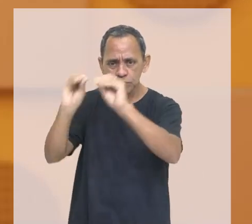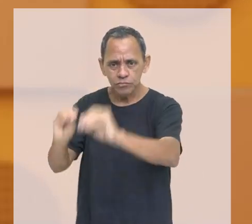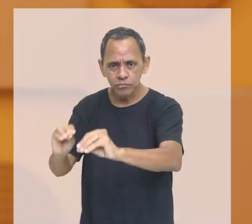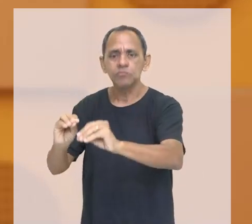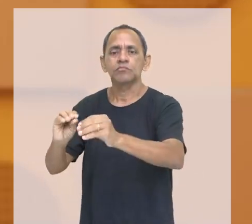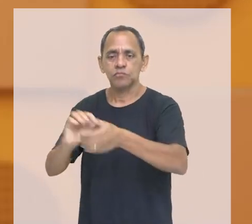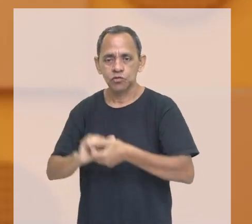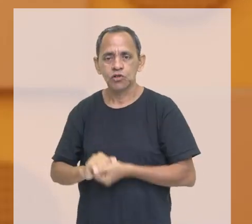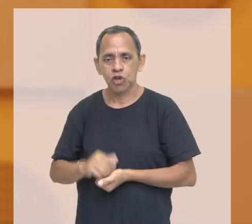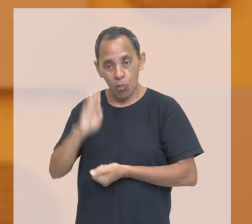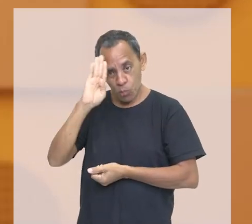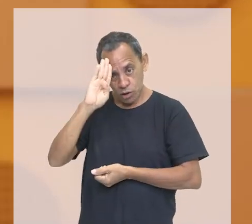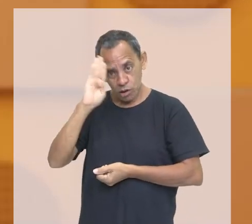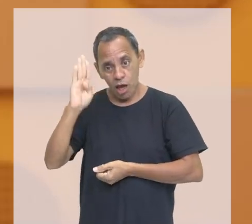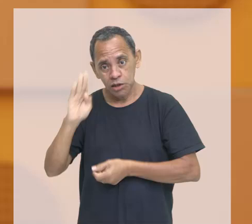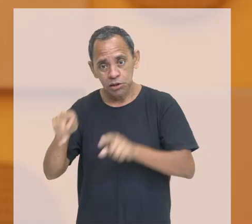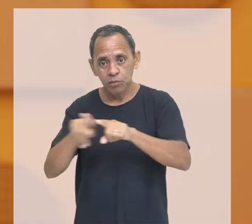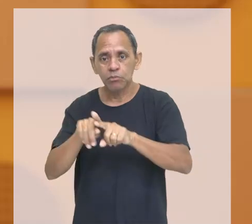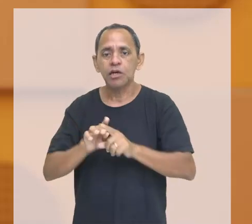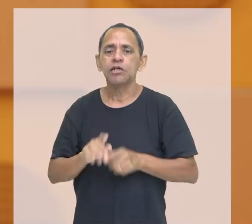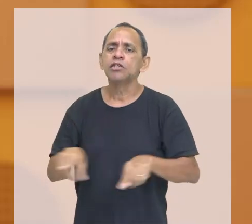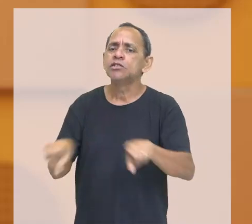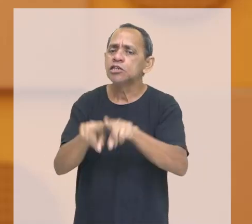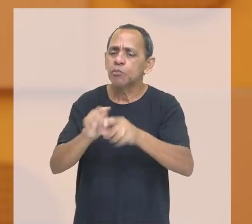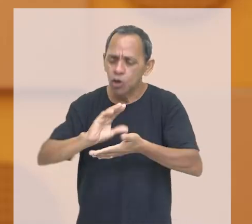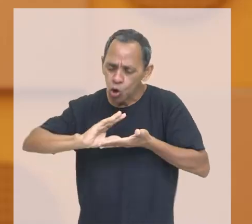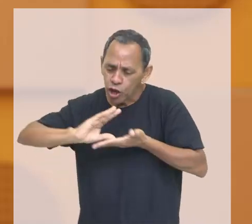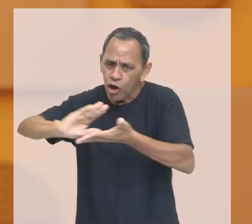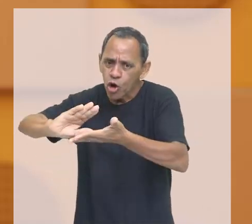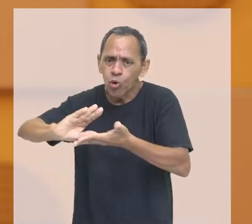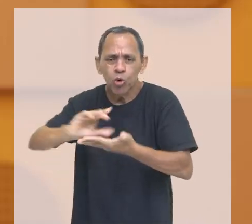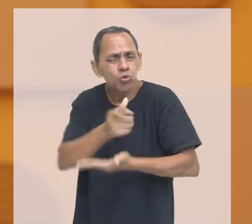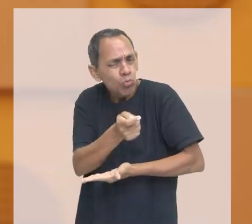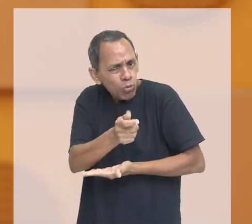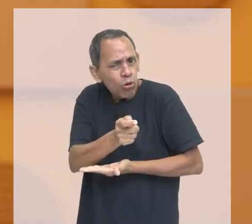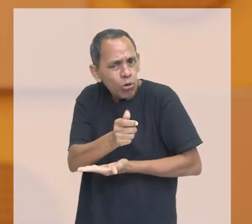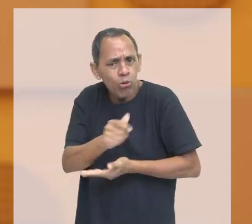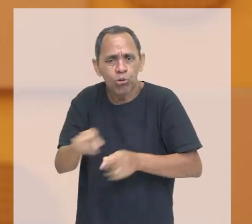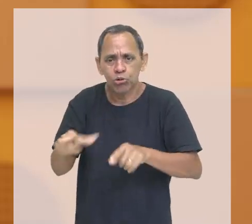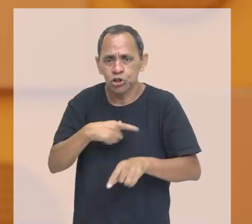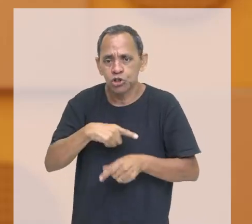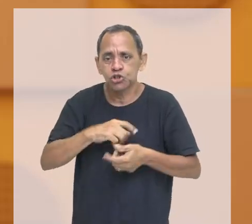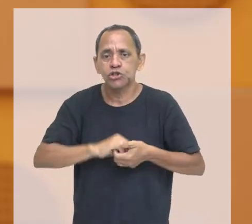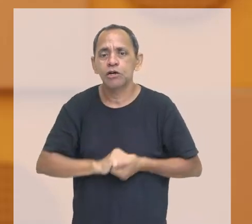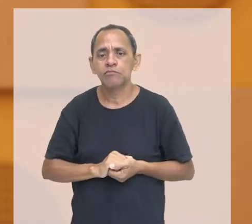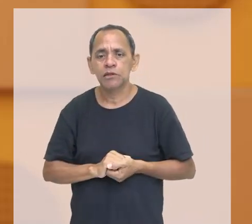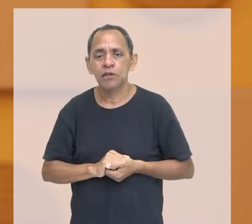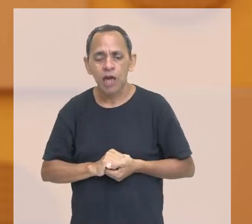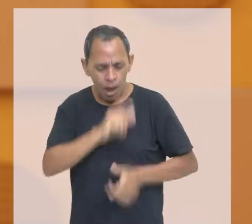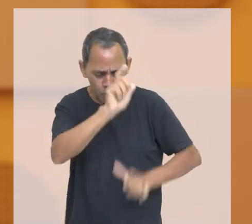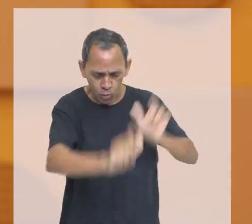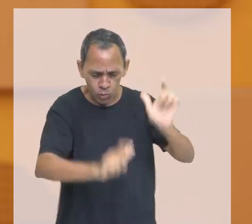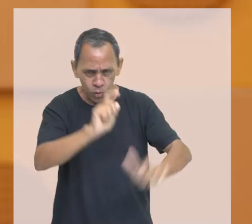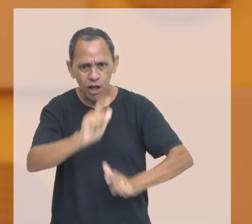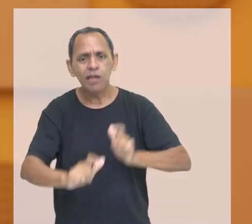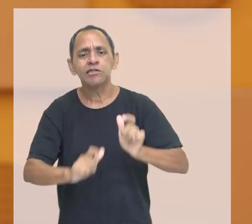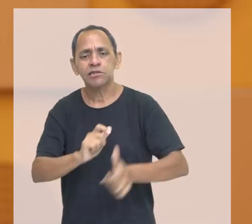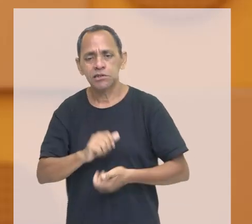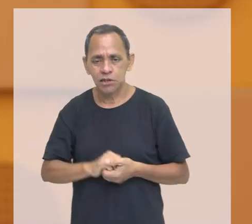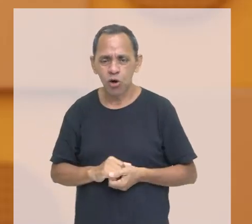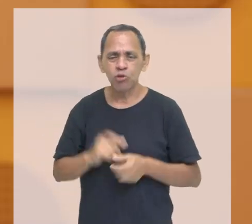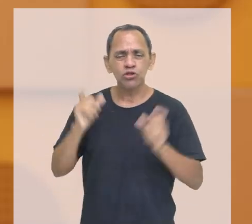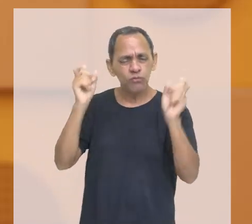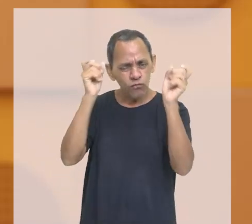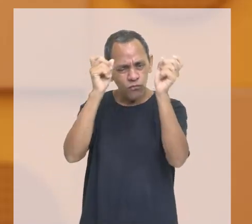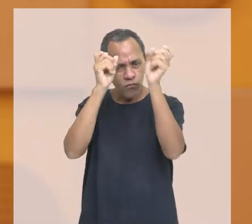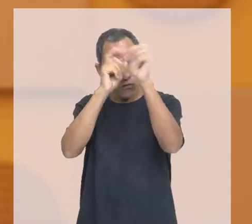enviou pouco recurso que ainda lhe restava, e isso fez com que a população, que já estava vivendo uma situação difícil, piorasse cada